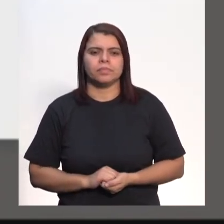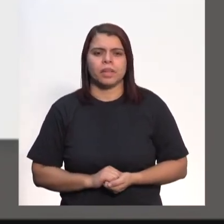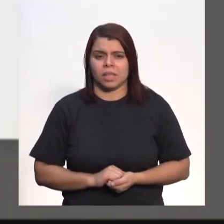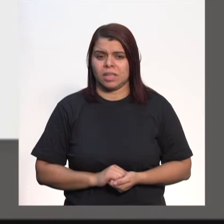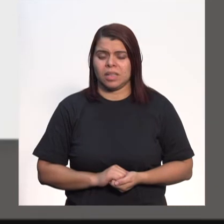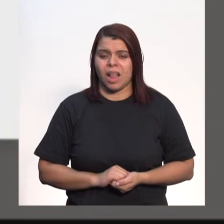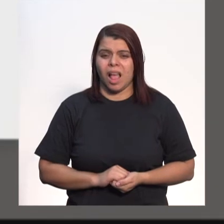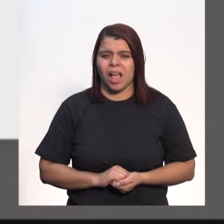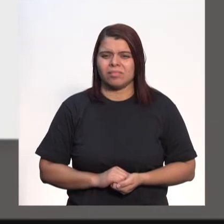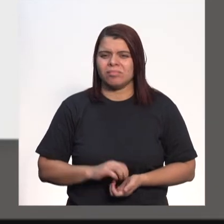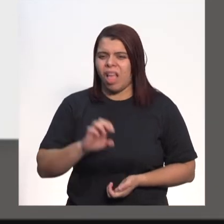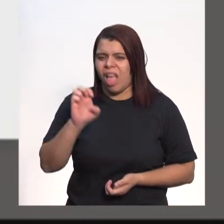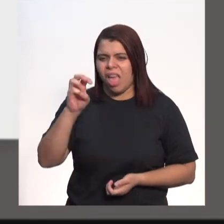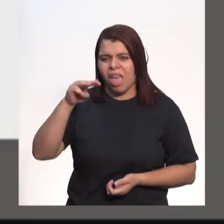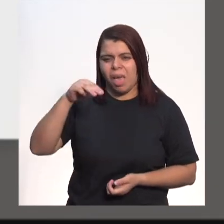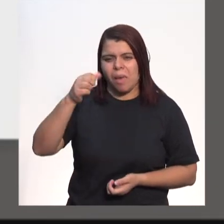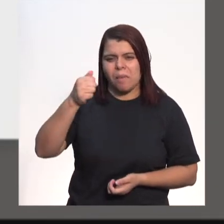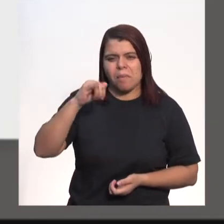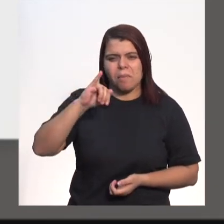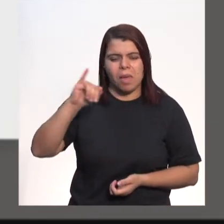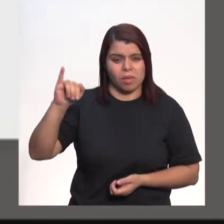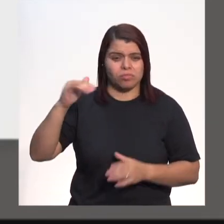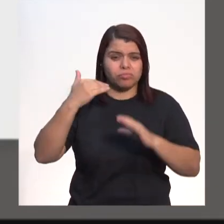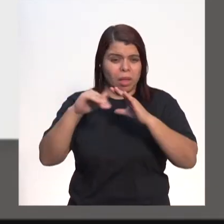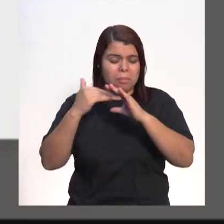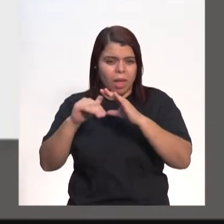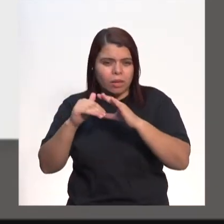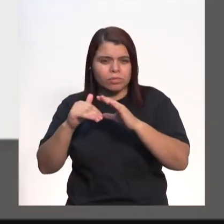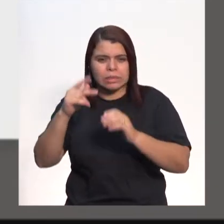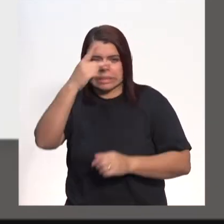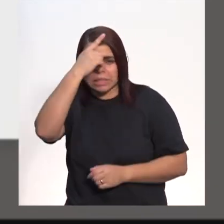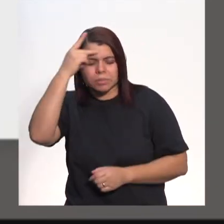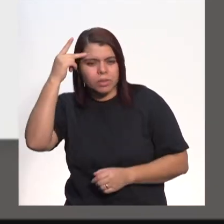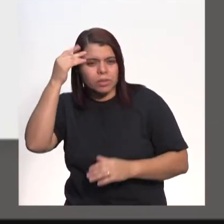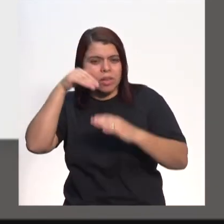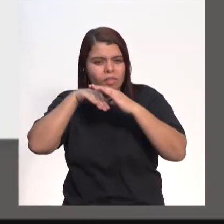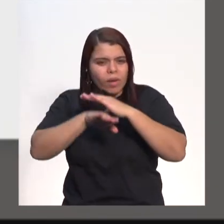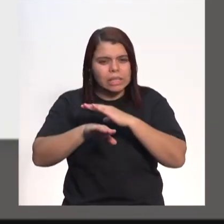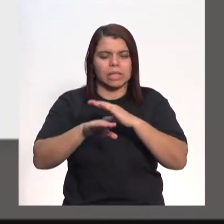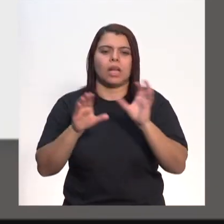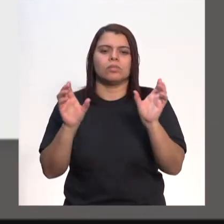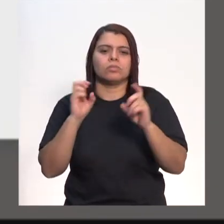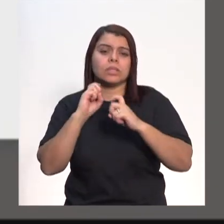Coloque o e-mail das pessoas que vão entrar no grupo.